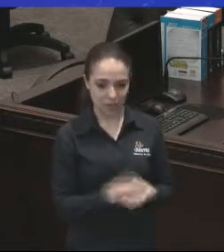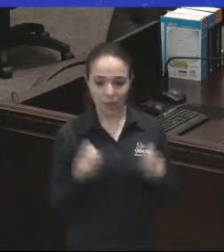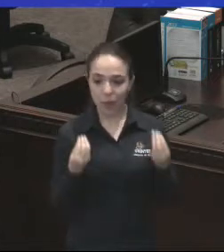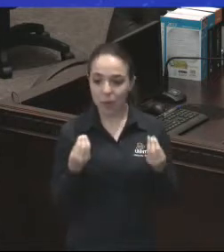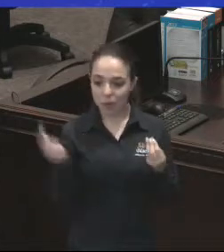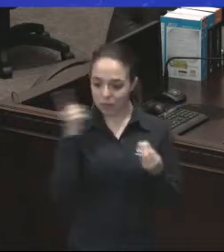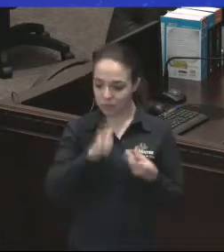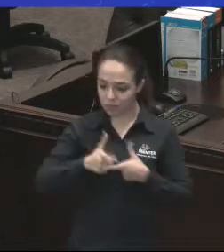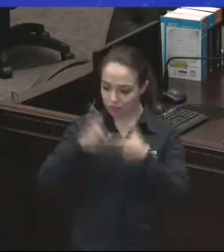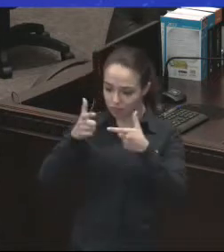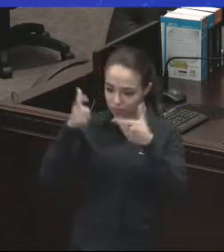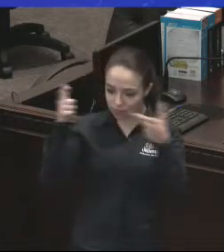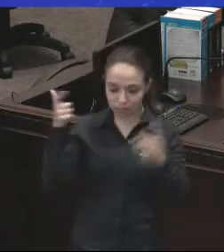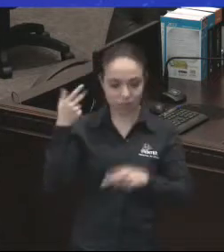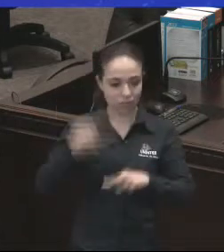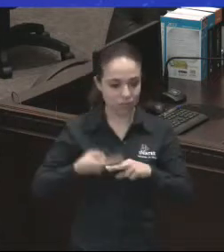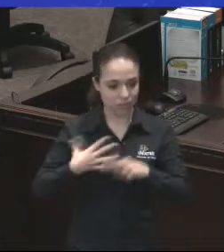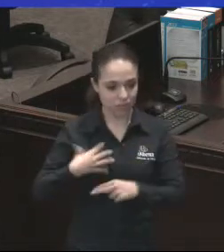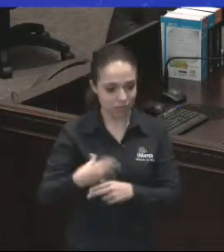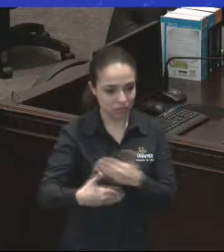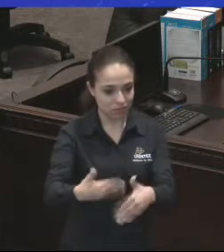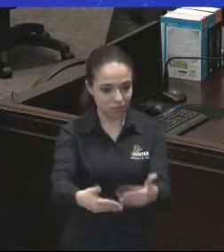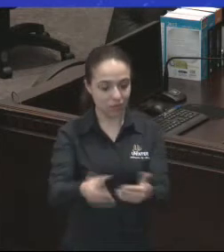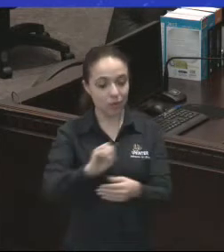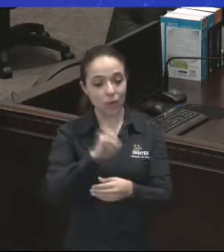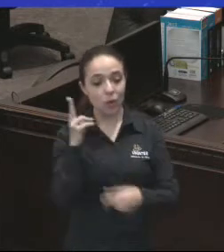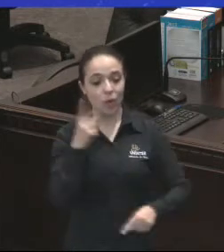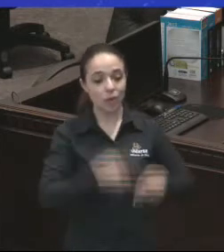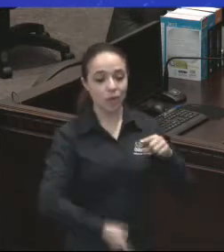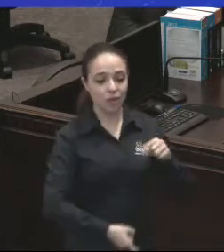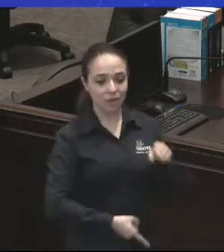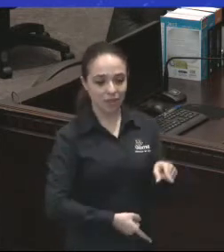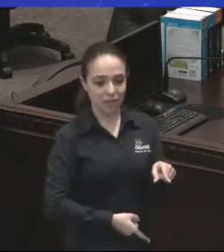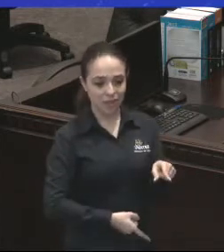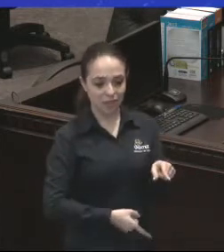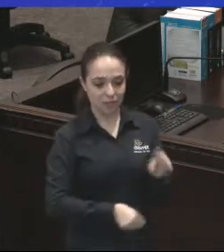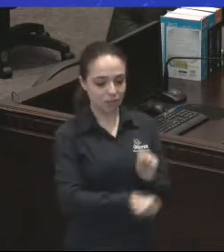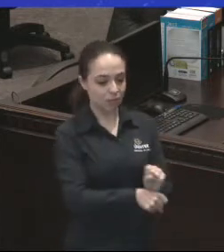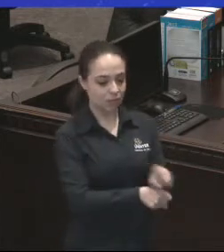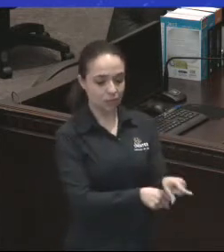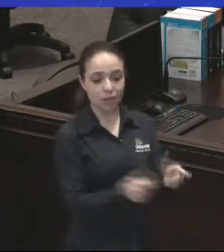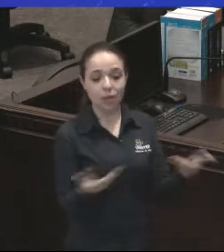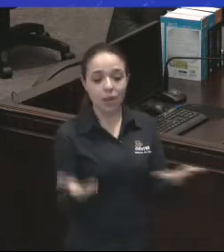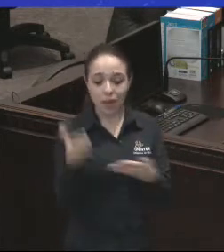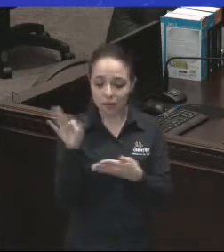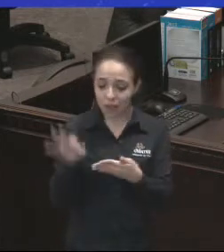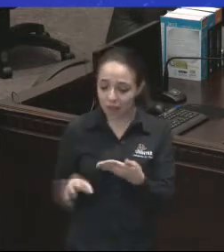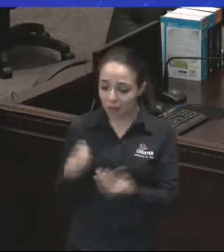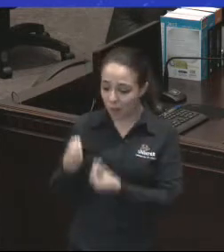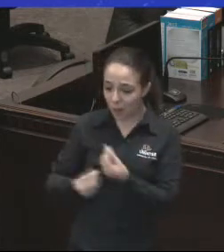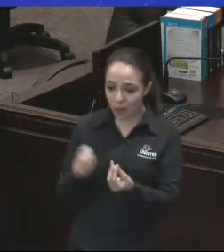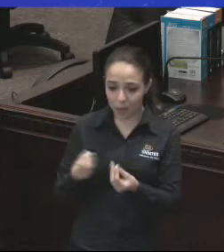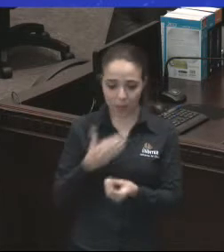crescimento, sobrevivência, reprodução ou imobilização. Ou seja, o que eu estou querendo avaliar? Se